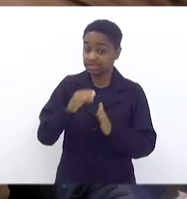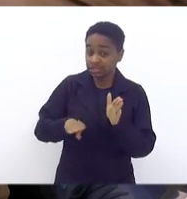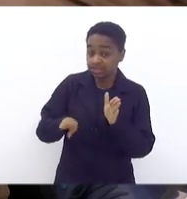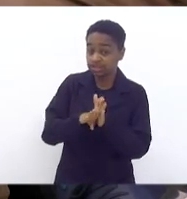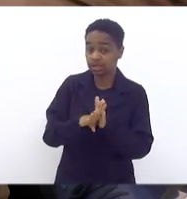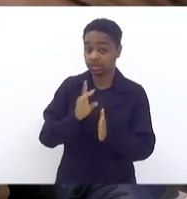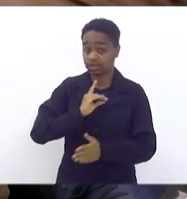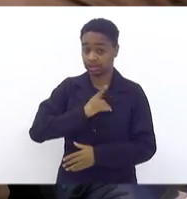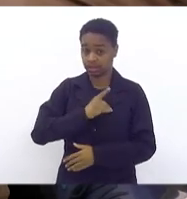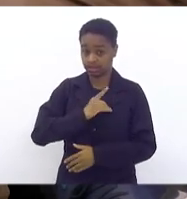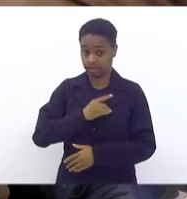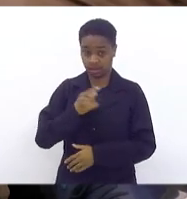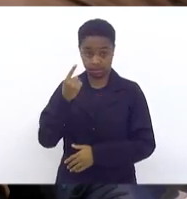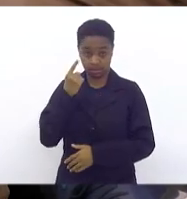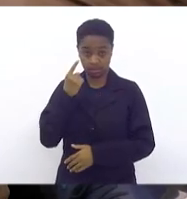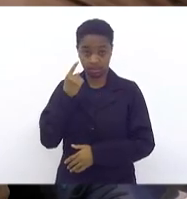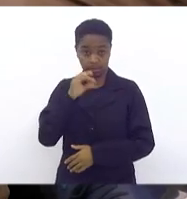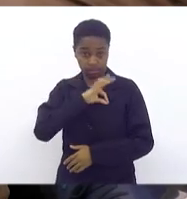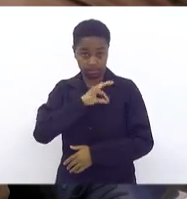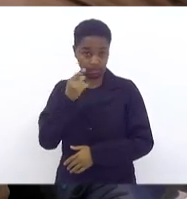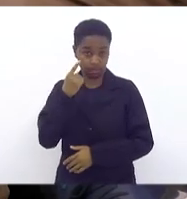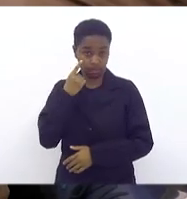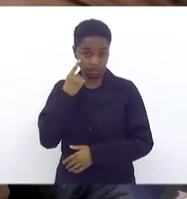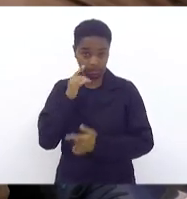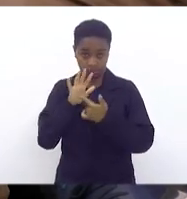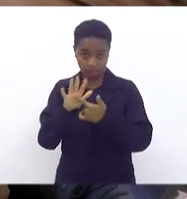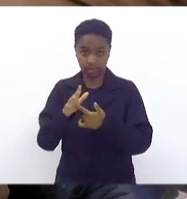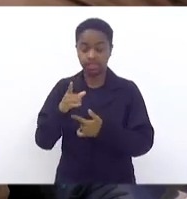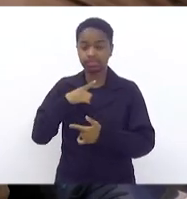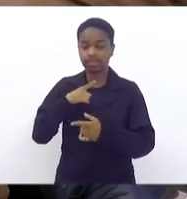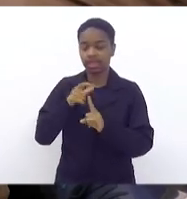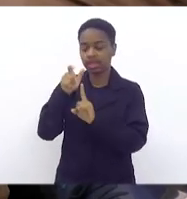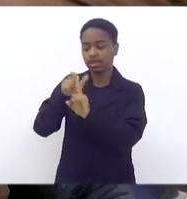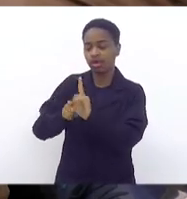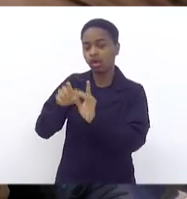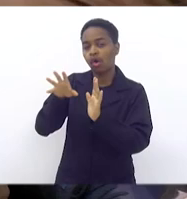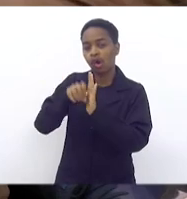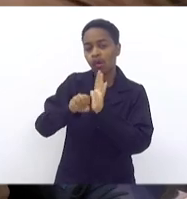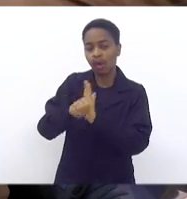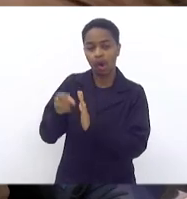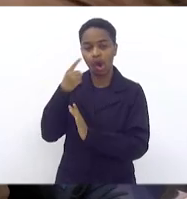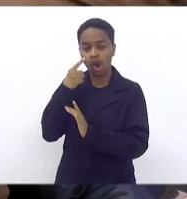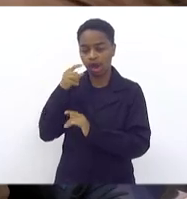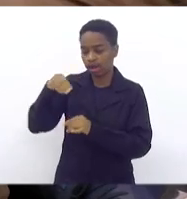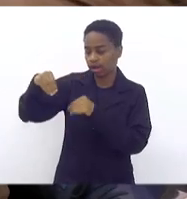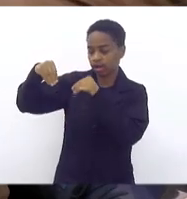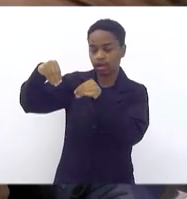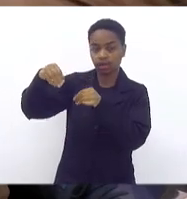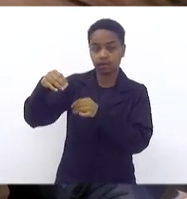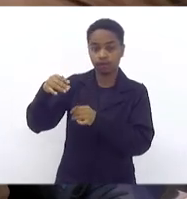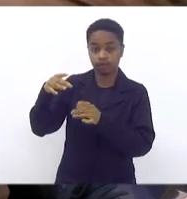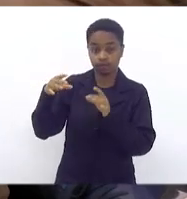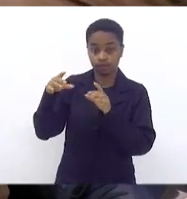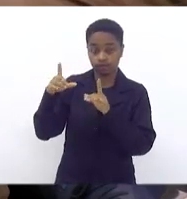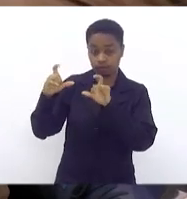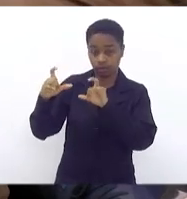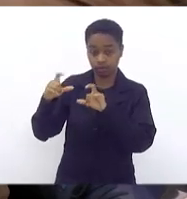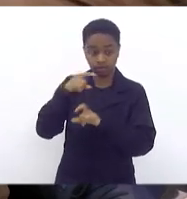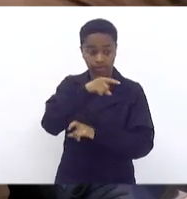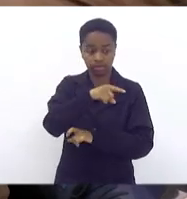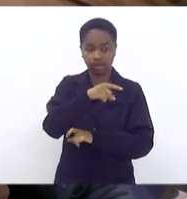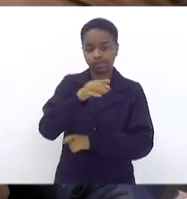um policial fala assim tem um rapaz roubando bastante aqui na região Não é esse aqui a vítima